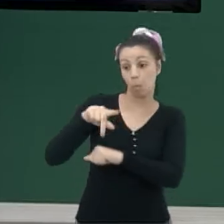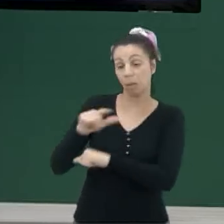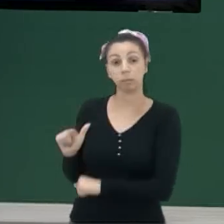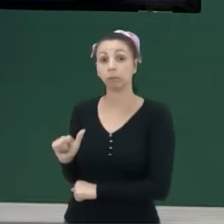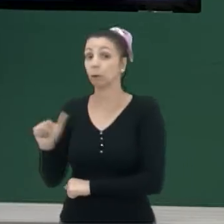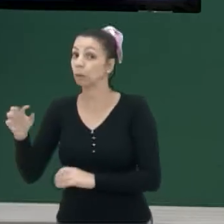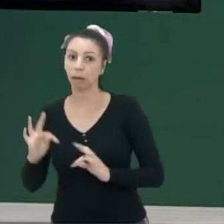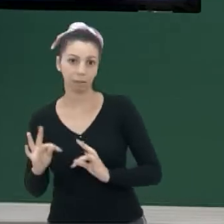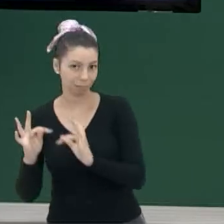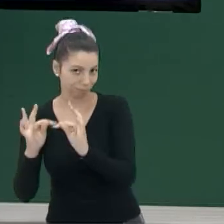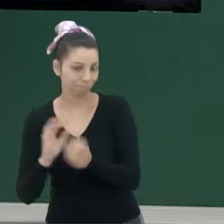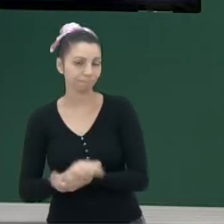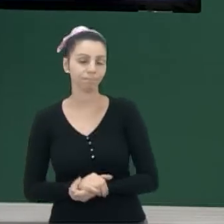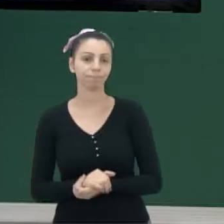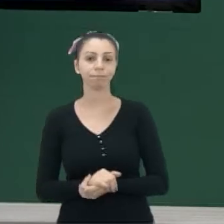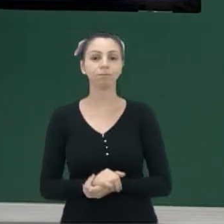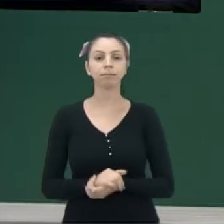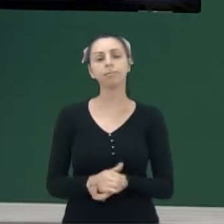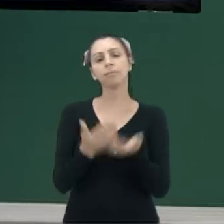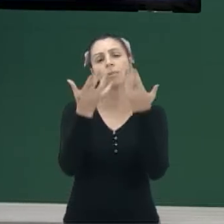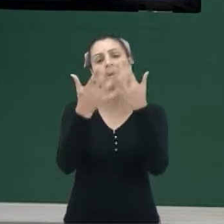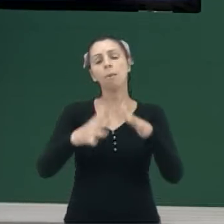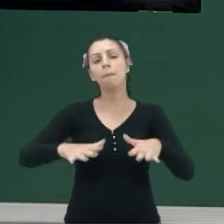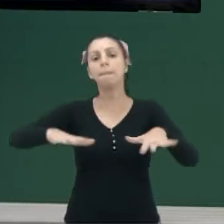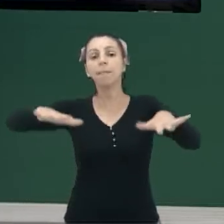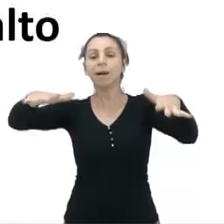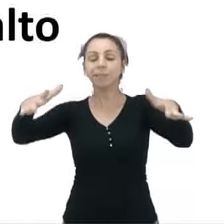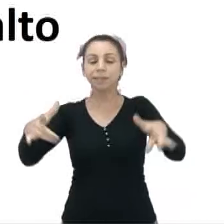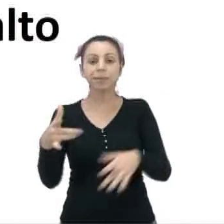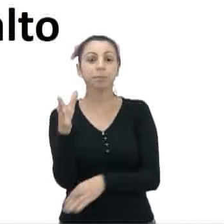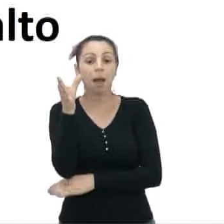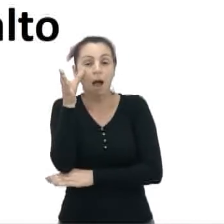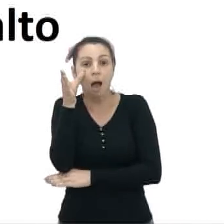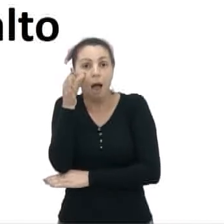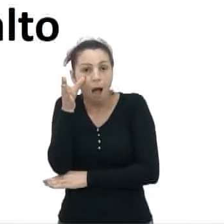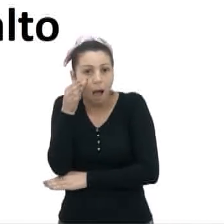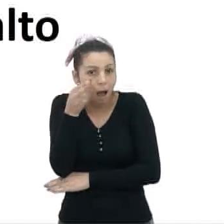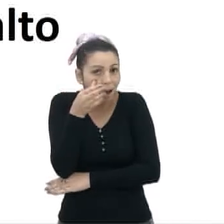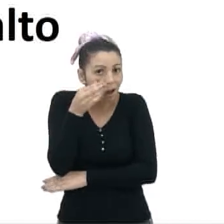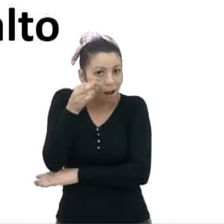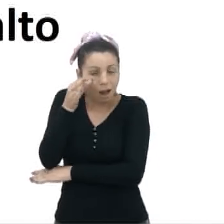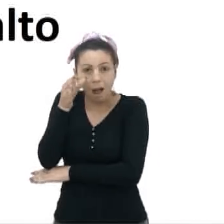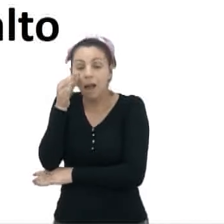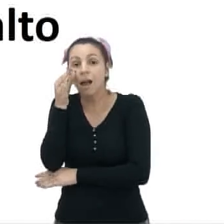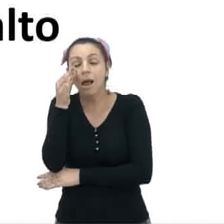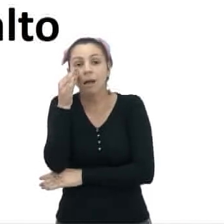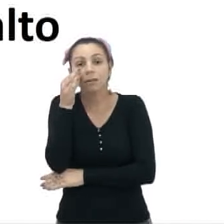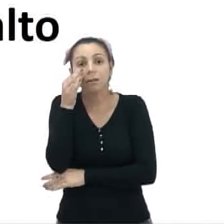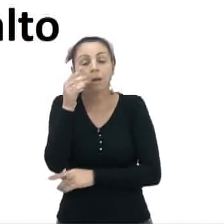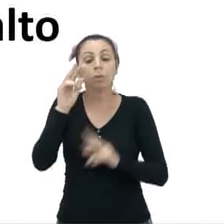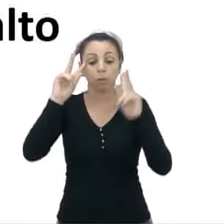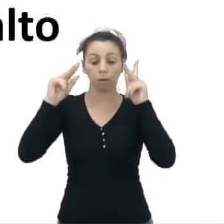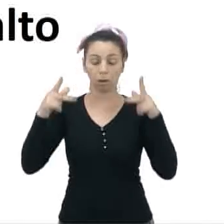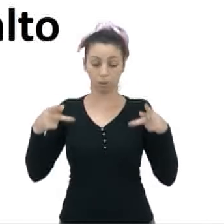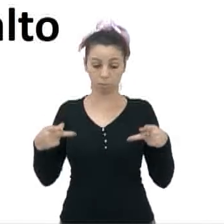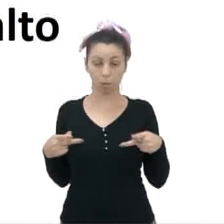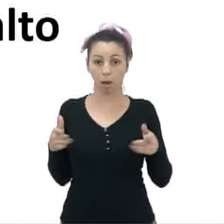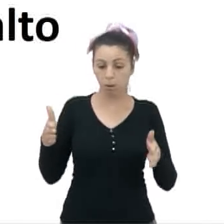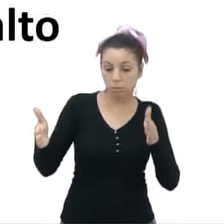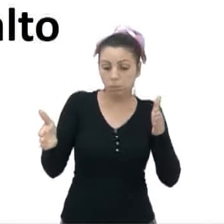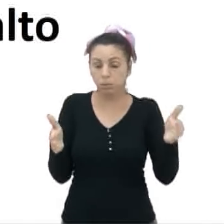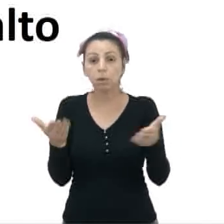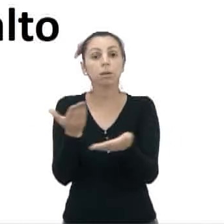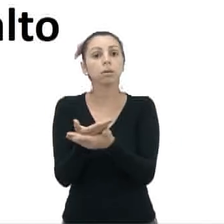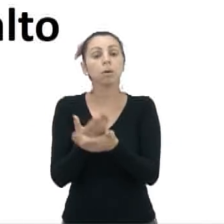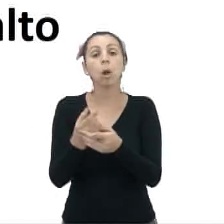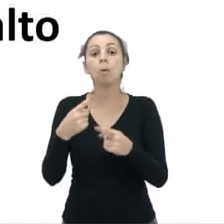O mar sempre causou fascínio no ser humano, sobretudo no período em que a gente está estudando. Primeiro, porque eles não conheciam